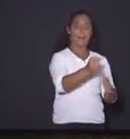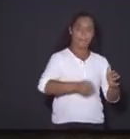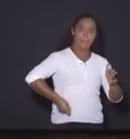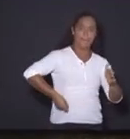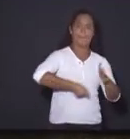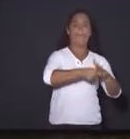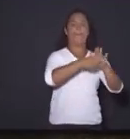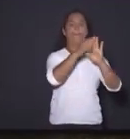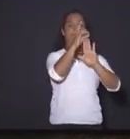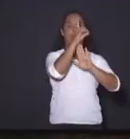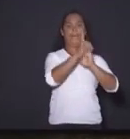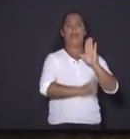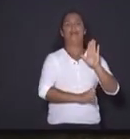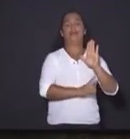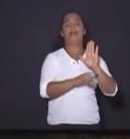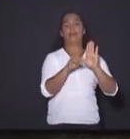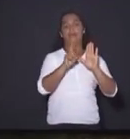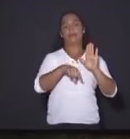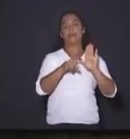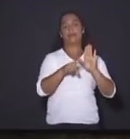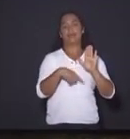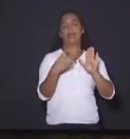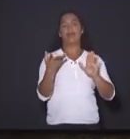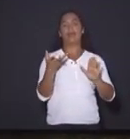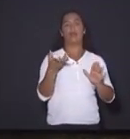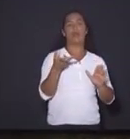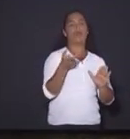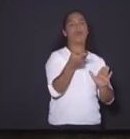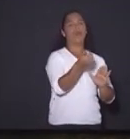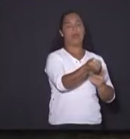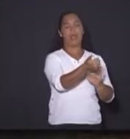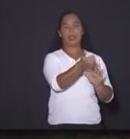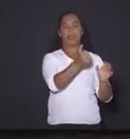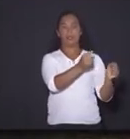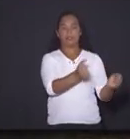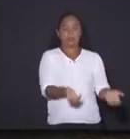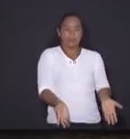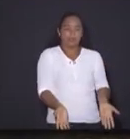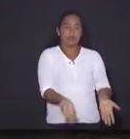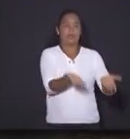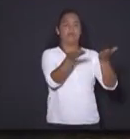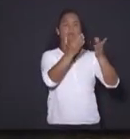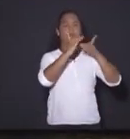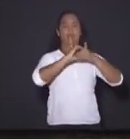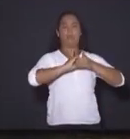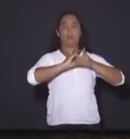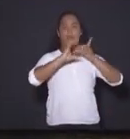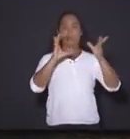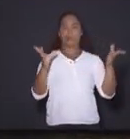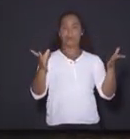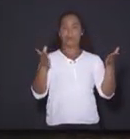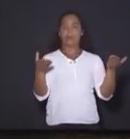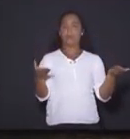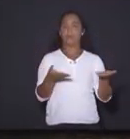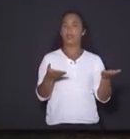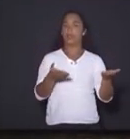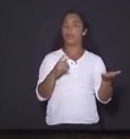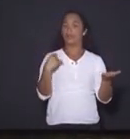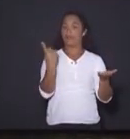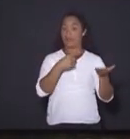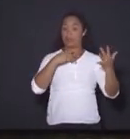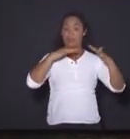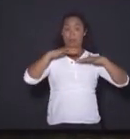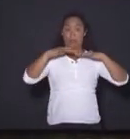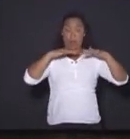por direitos e isso é qualificar enriquecer a democracia e então quando falamos sobre o